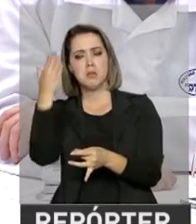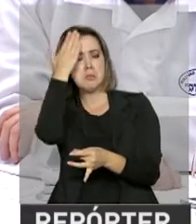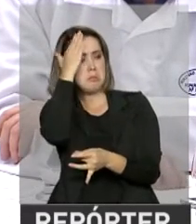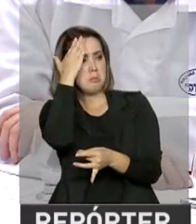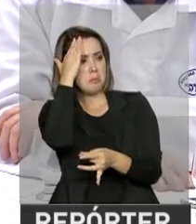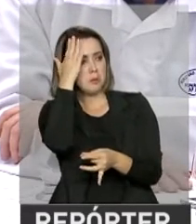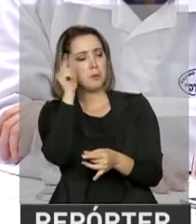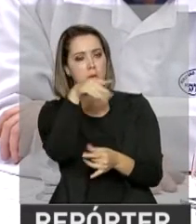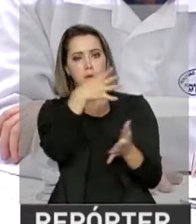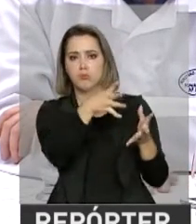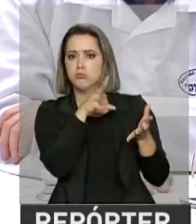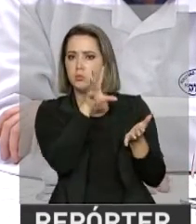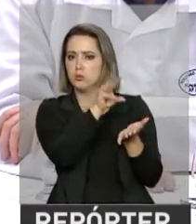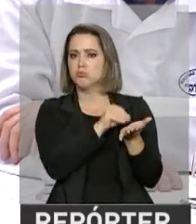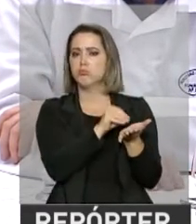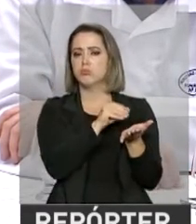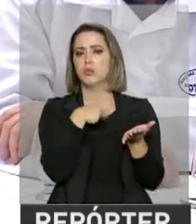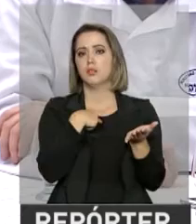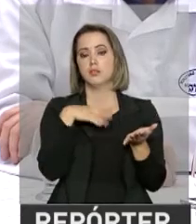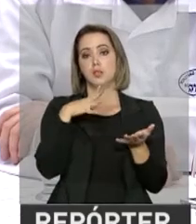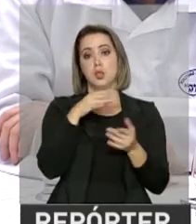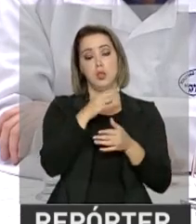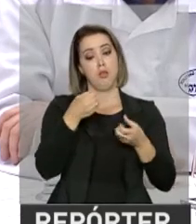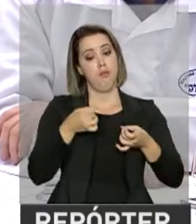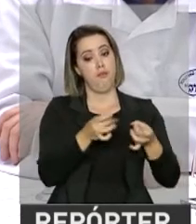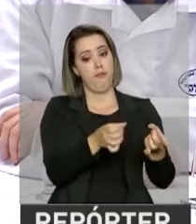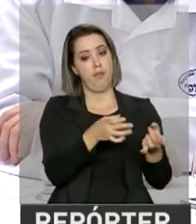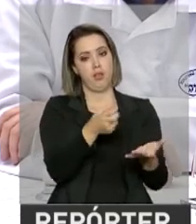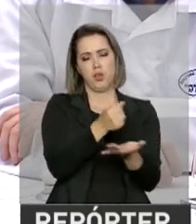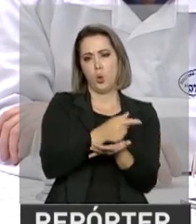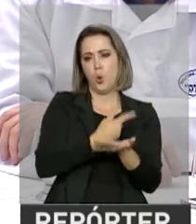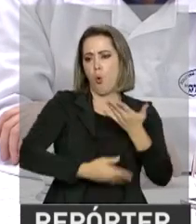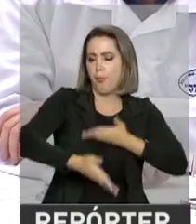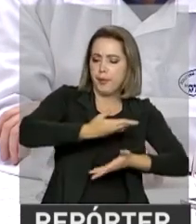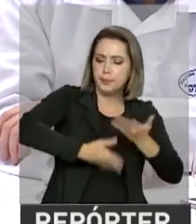eles aceitem essas informações e que o mercado volta a se reabrir.